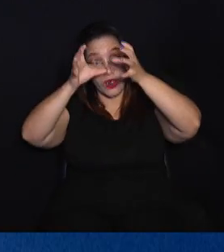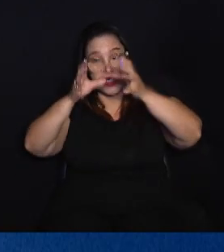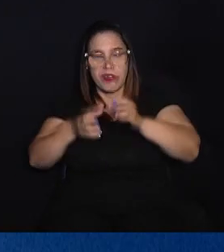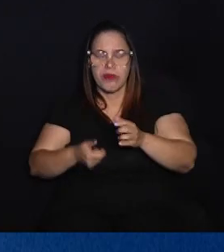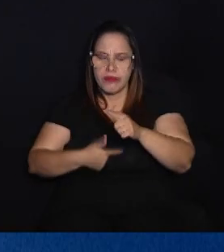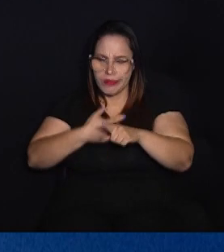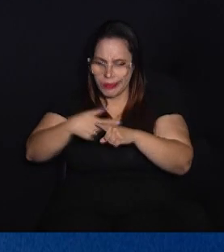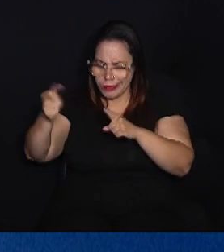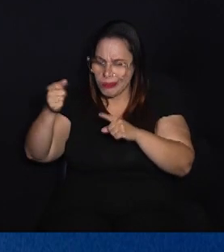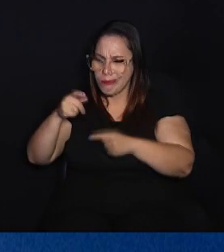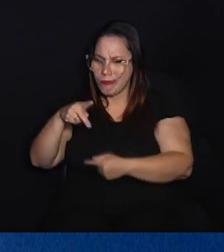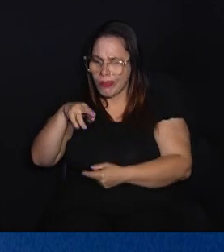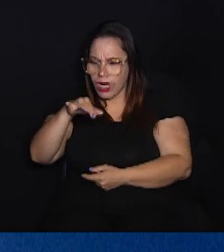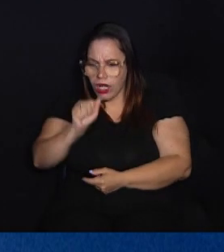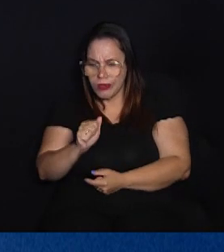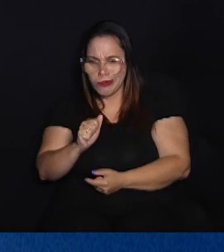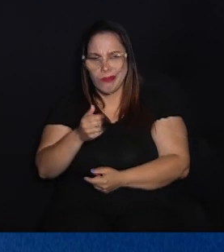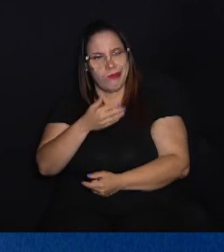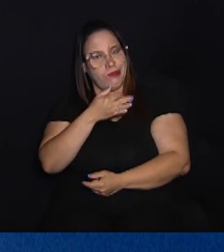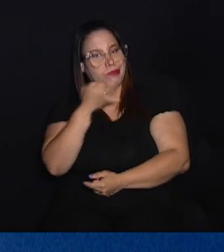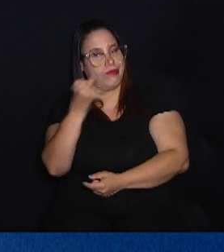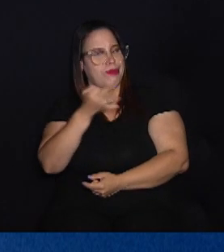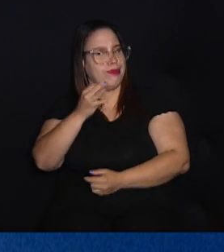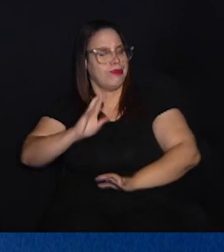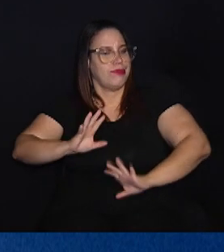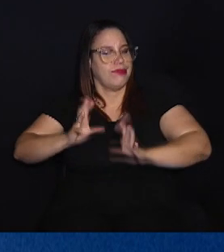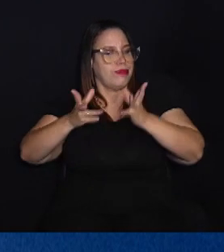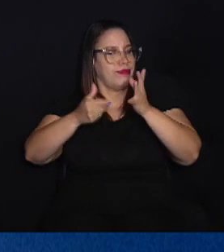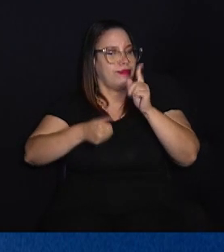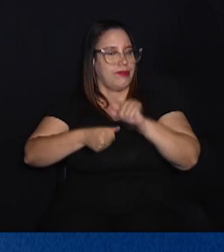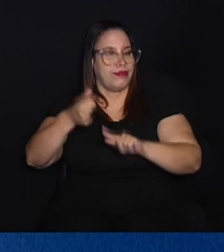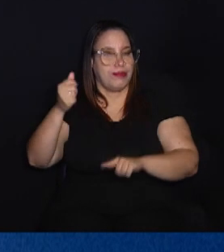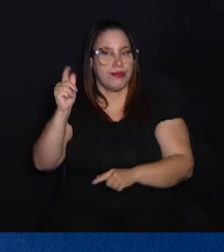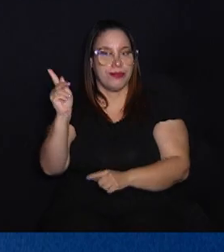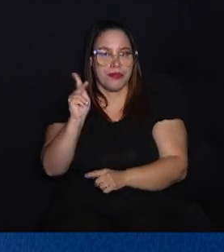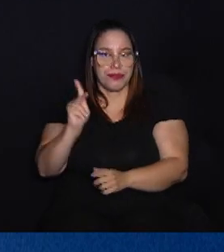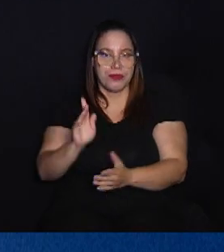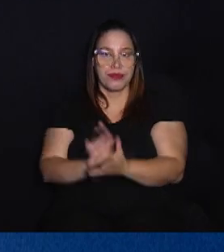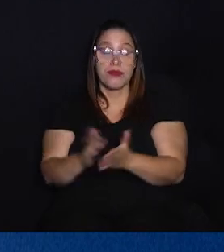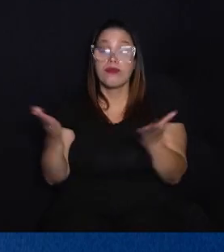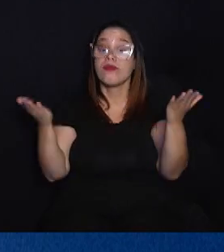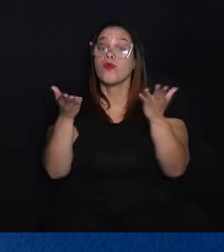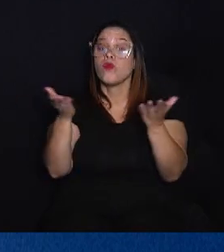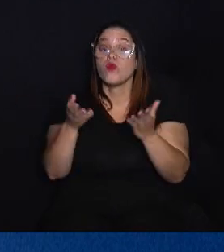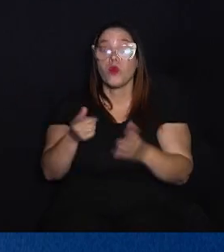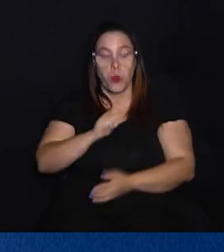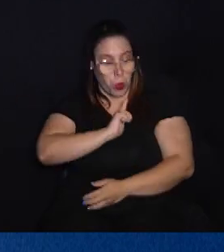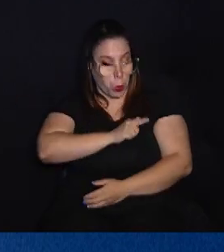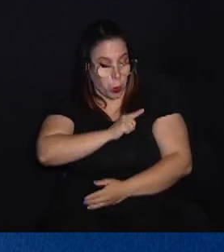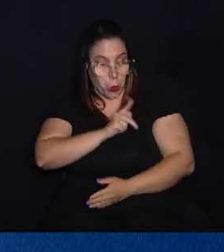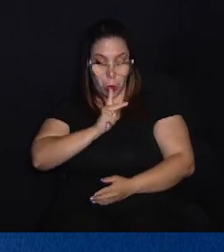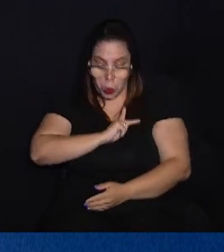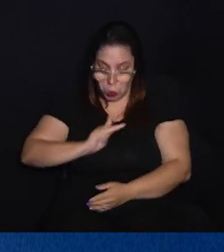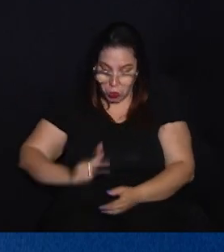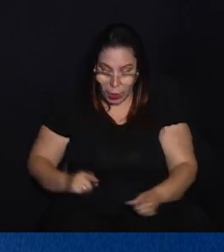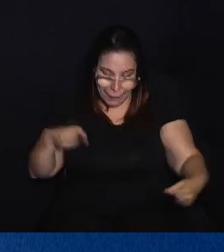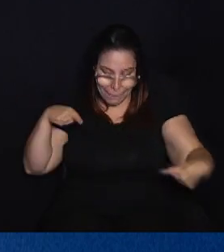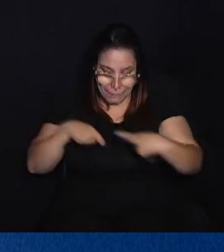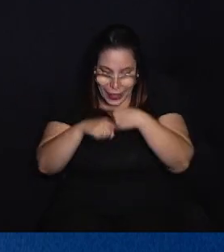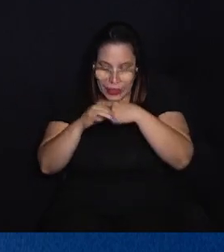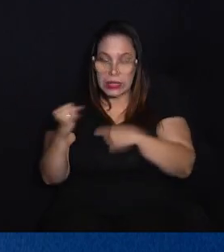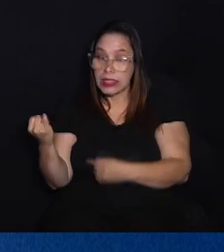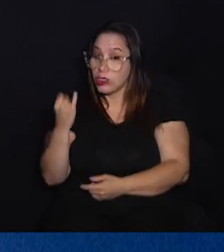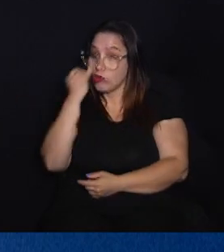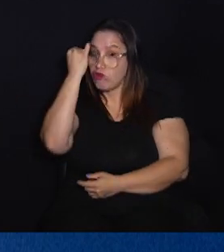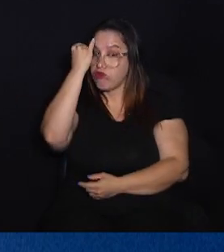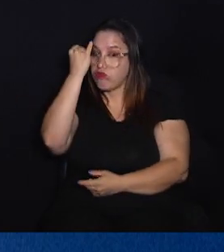vence Praia Grande e tem a melhor campanha na primeira fase do Paulista. E hoje, Guarani e Ponte Preta têm duelos